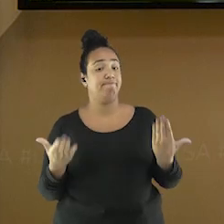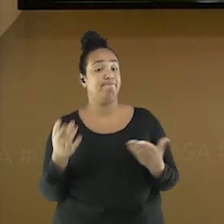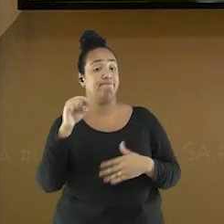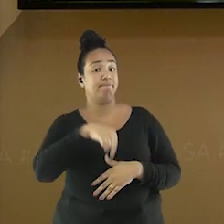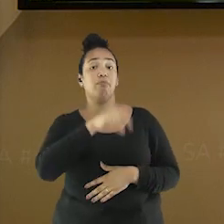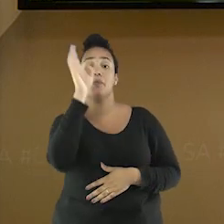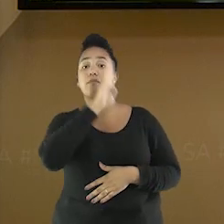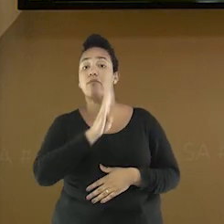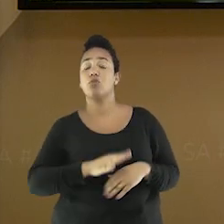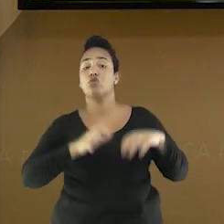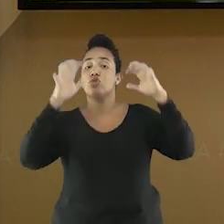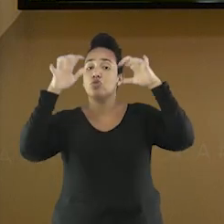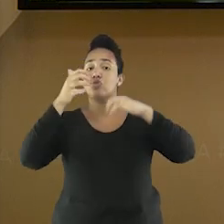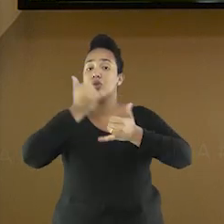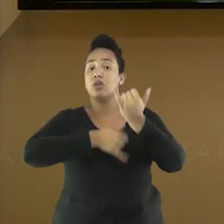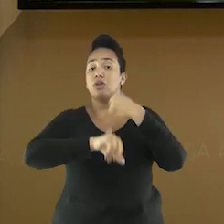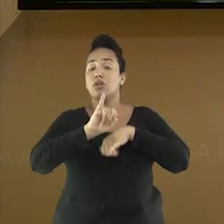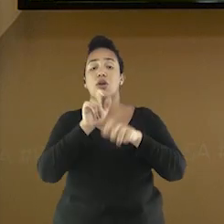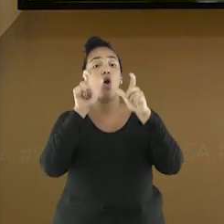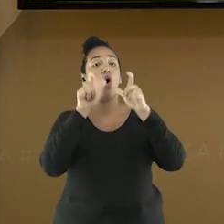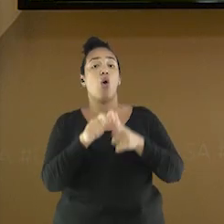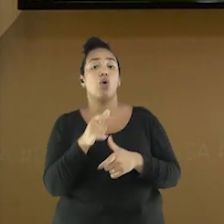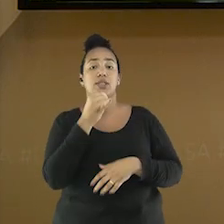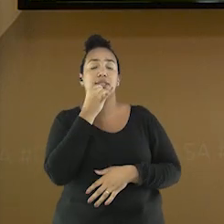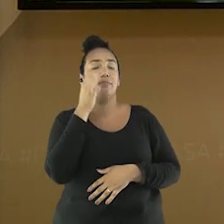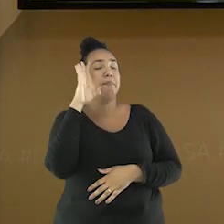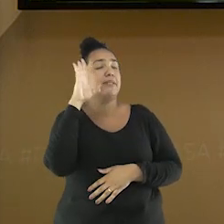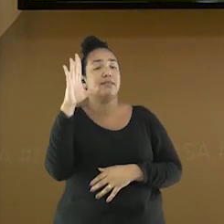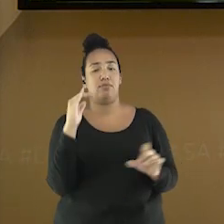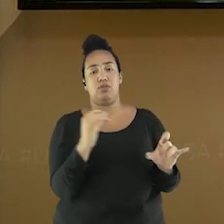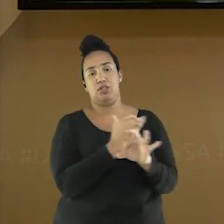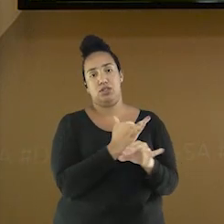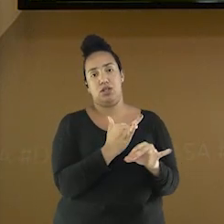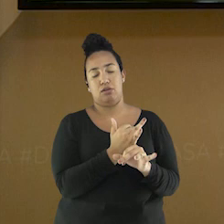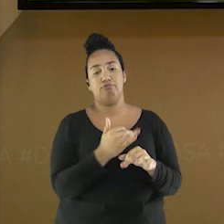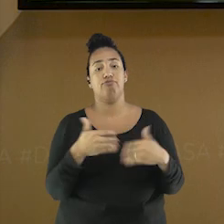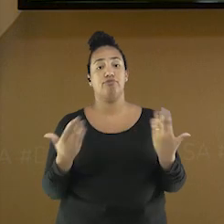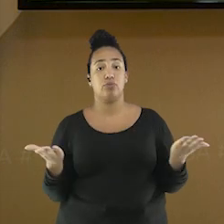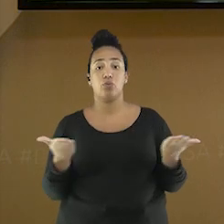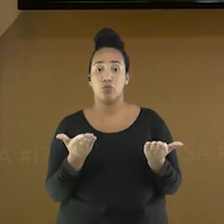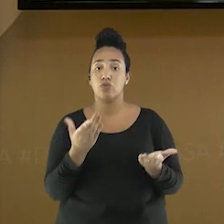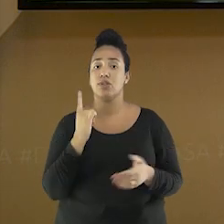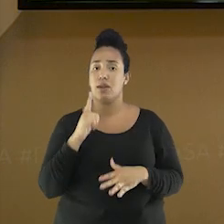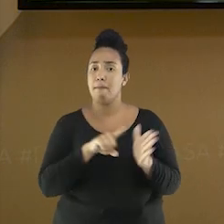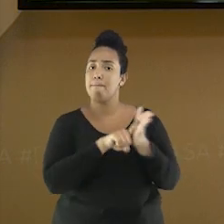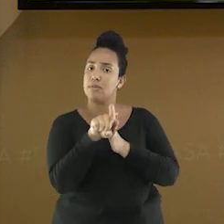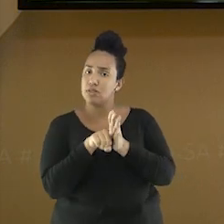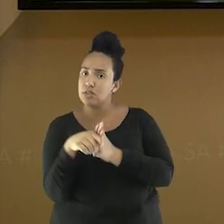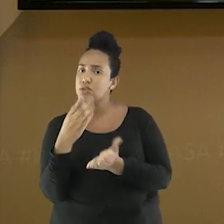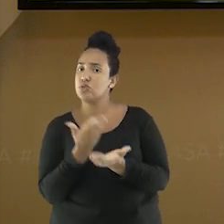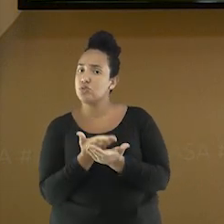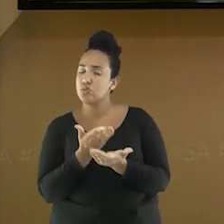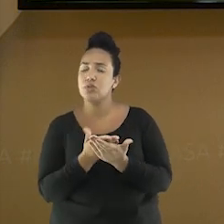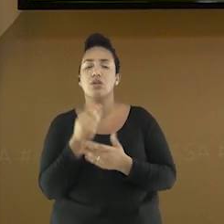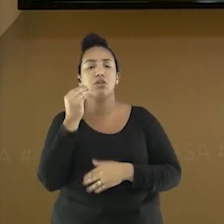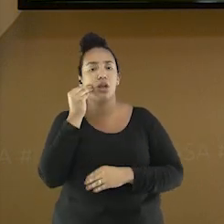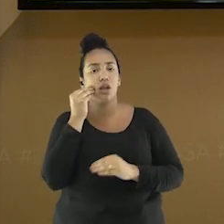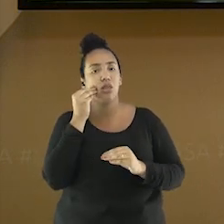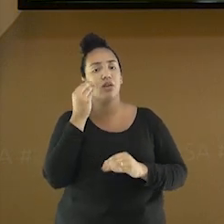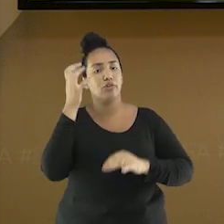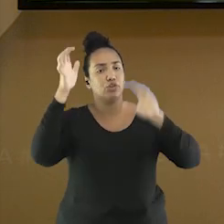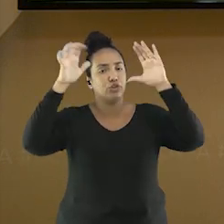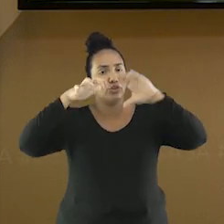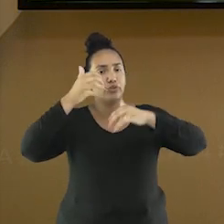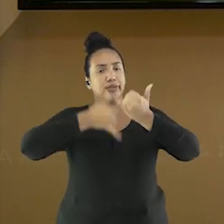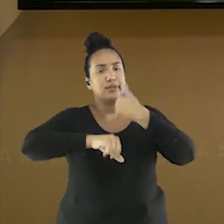forma principalmente nas regiões urbanas. Tá? Hoje, muitos estudos na área buscam reduzir os efeitos dela em cidades como São Paulo, bem